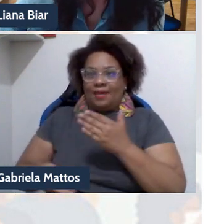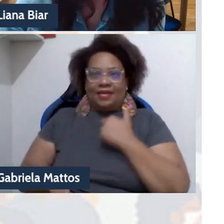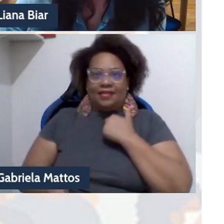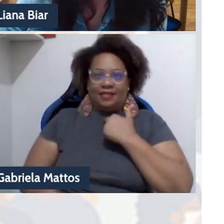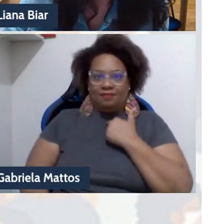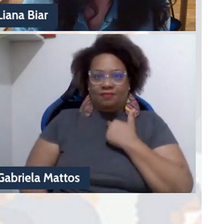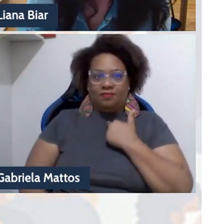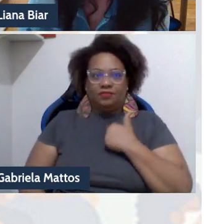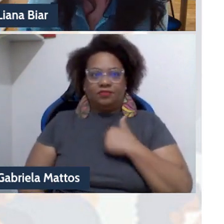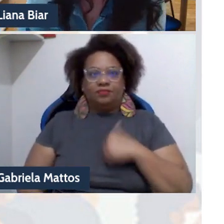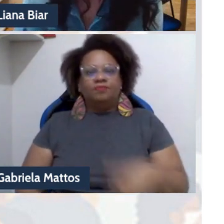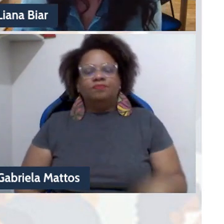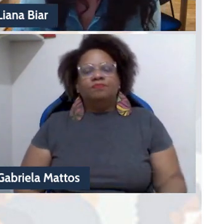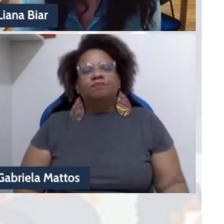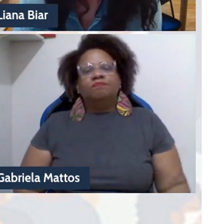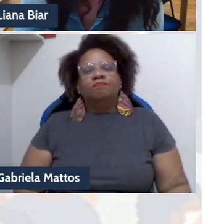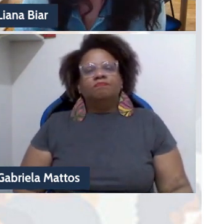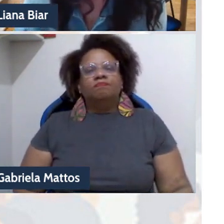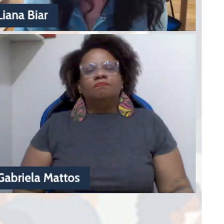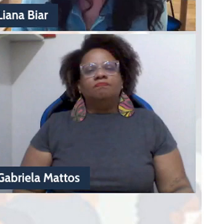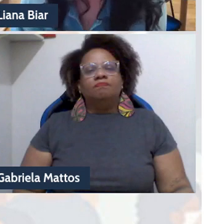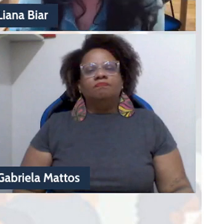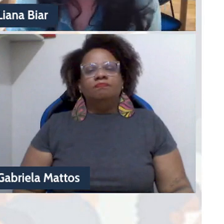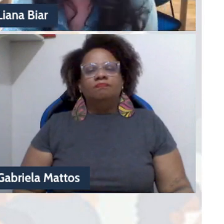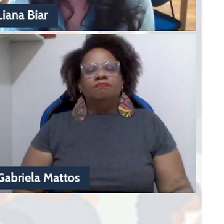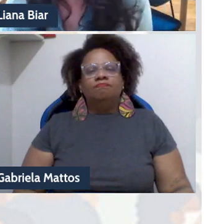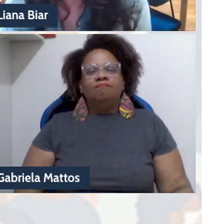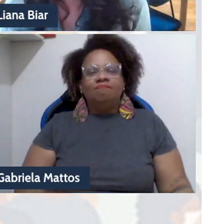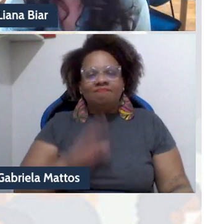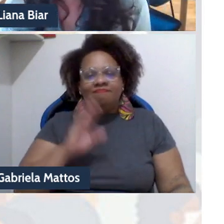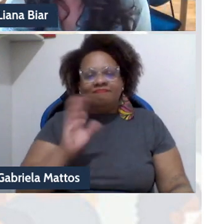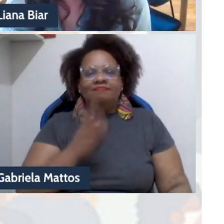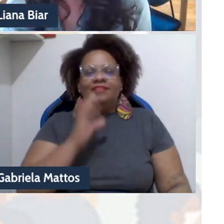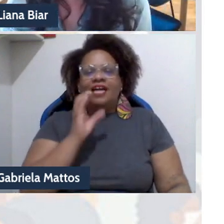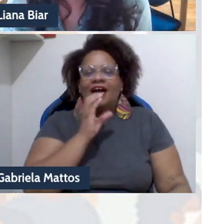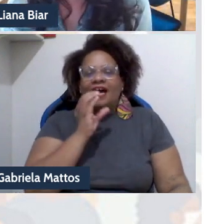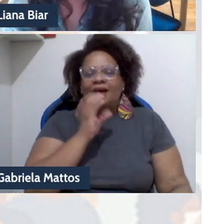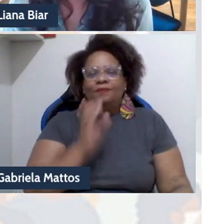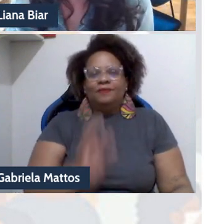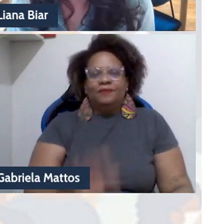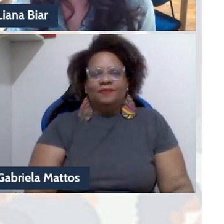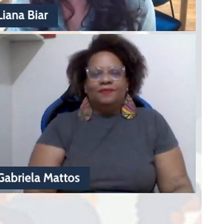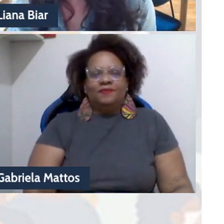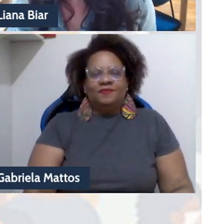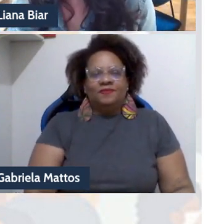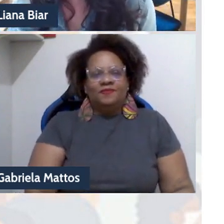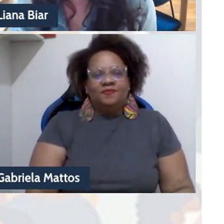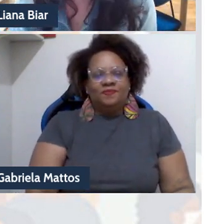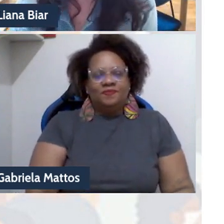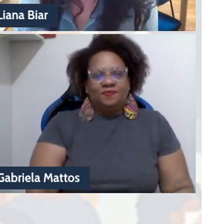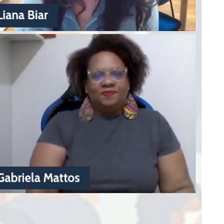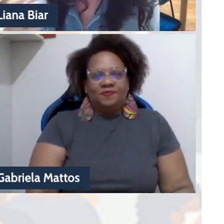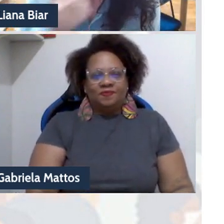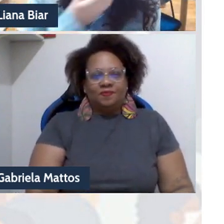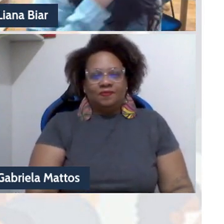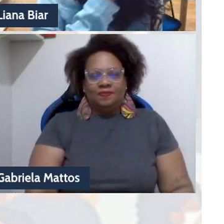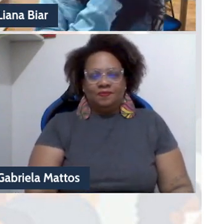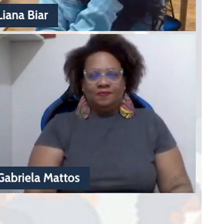Também vou passar muito rapidamente pela análise, né, dessa narrativa